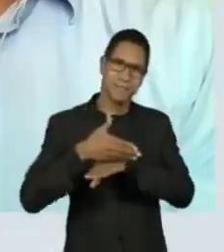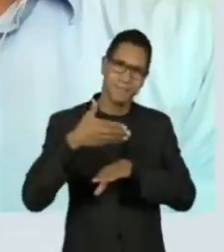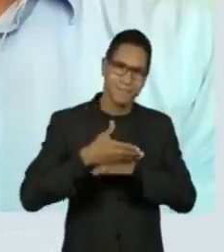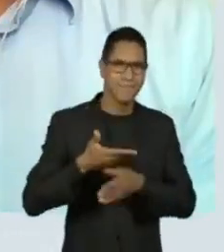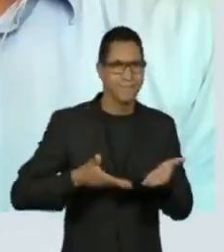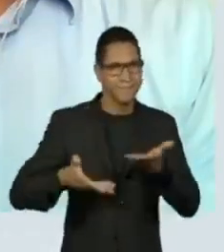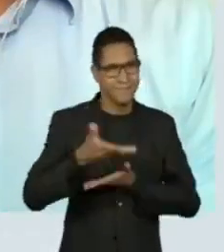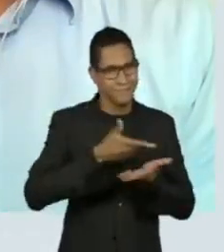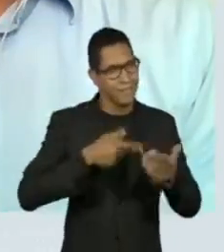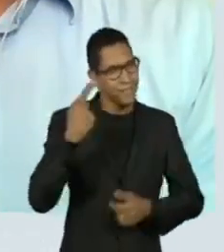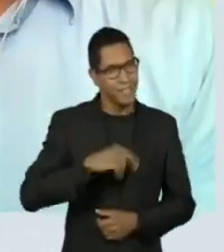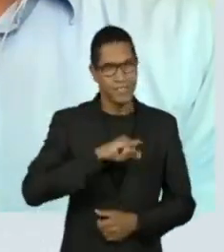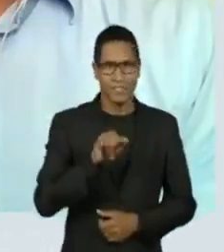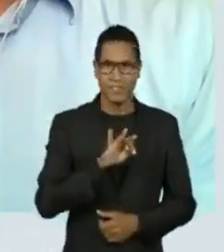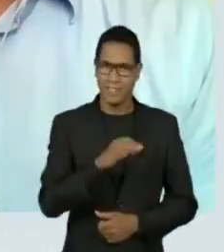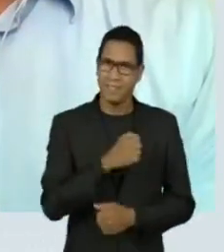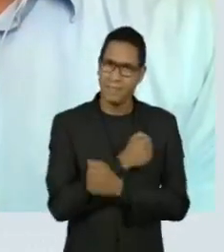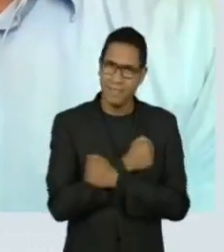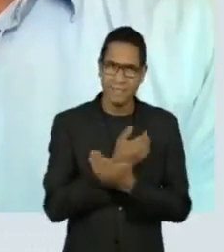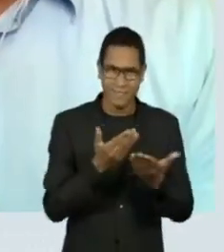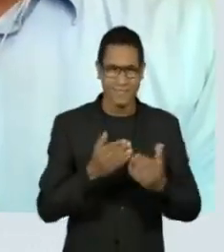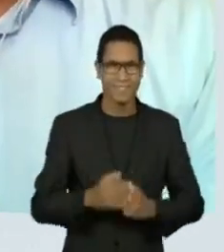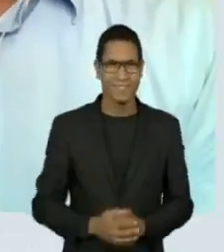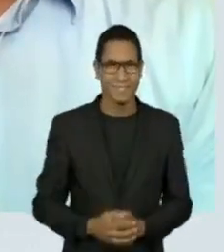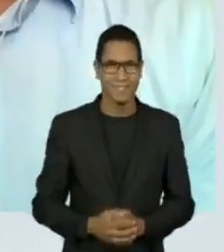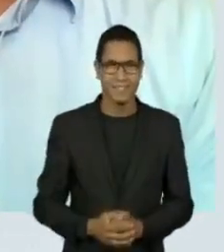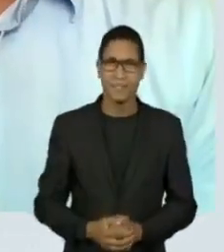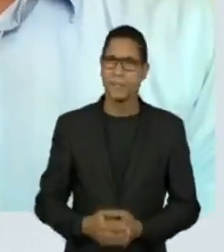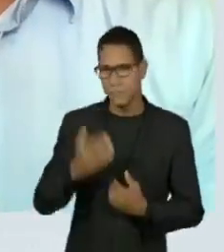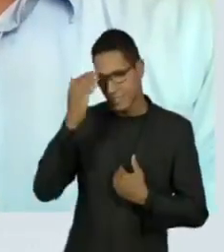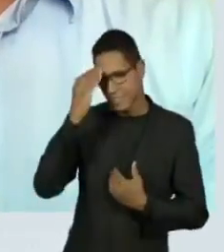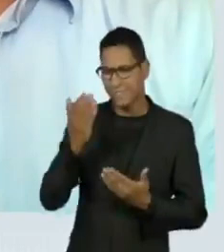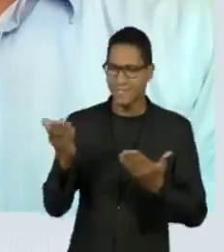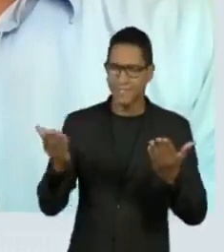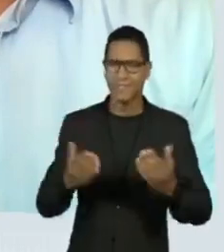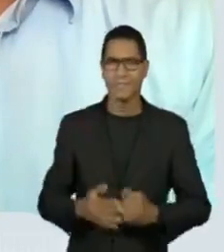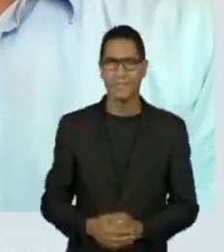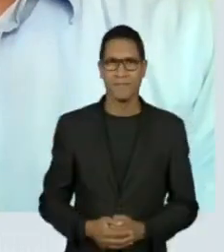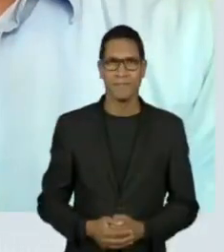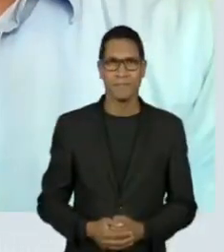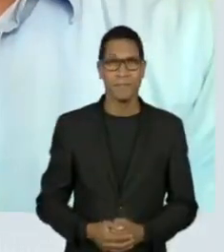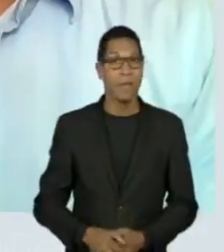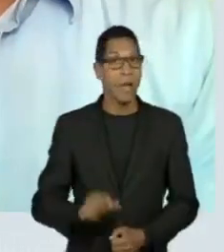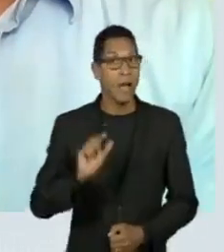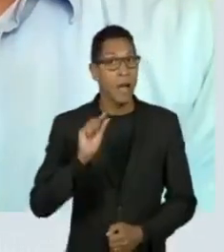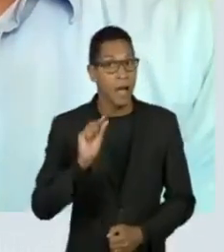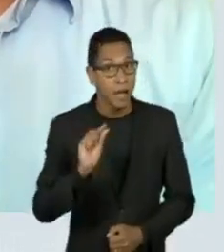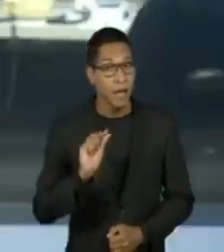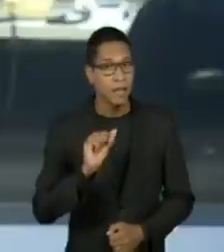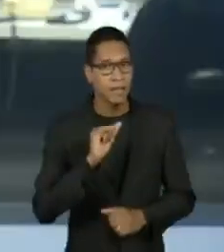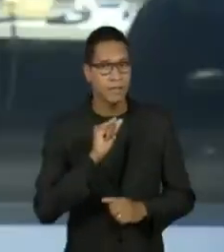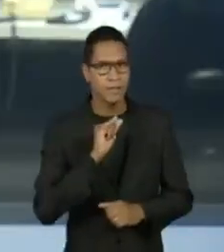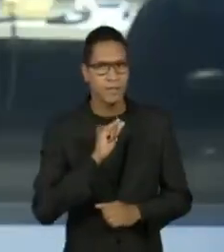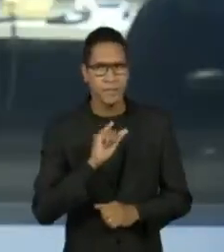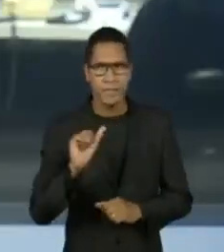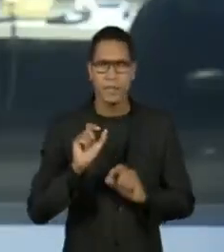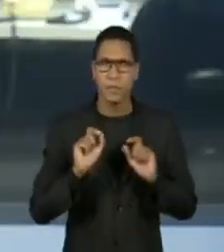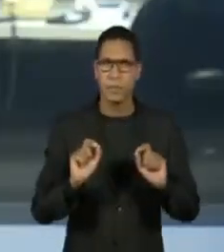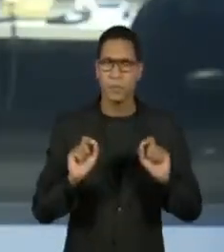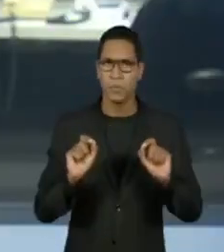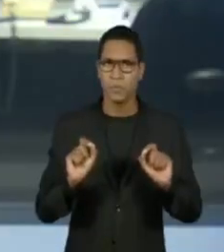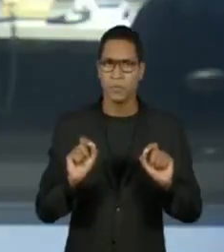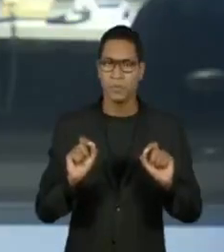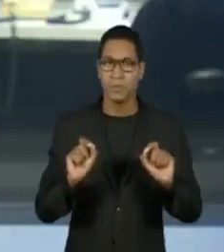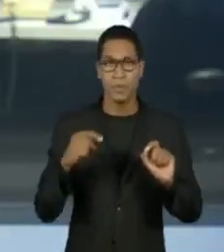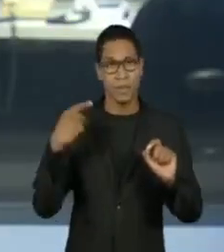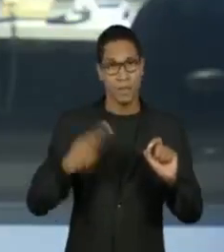da Tarde. Mais uma vez, até uma próxima. Obrigado, boa tarde a todos. Só quero também registrar aqui um fato